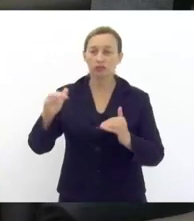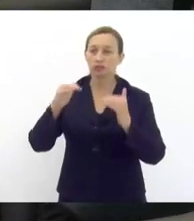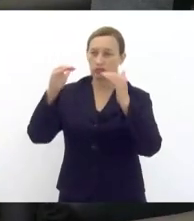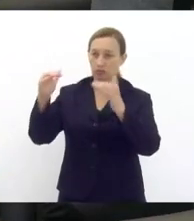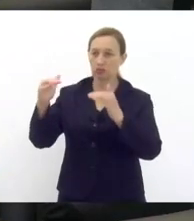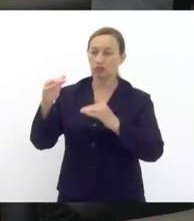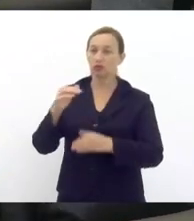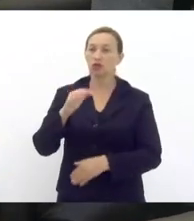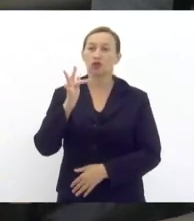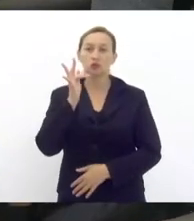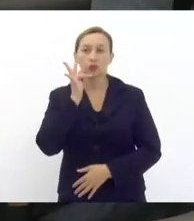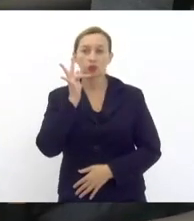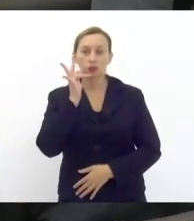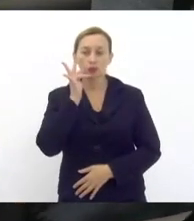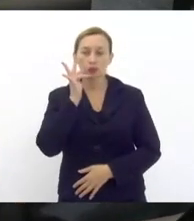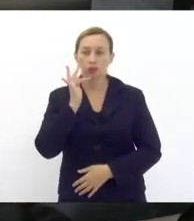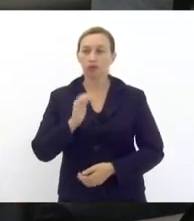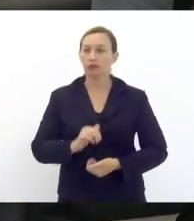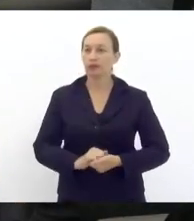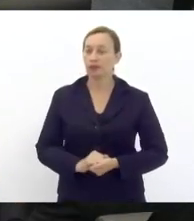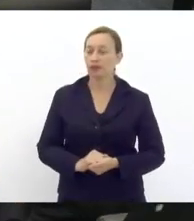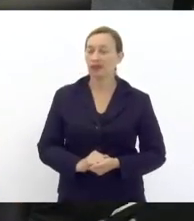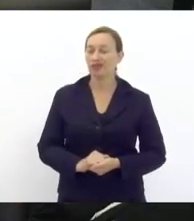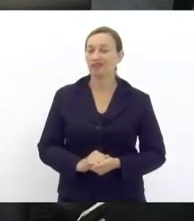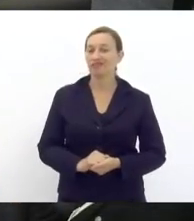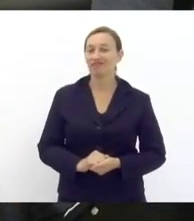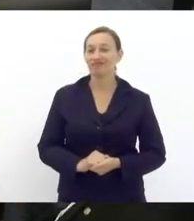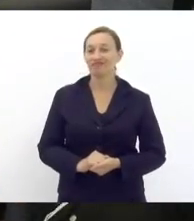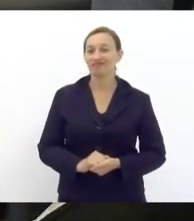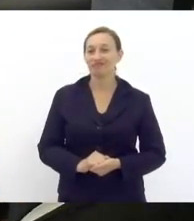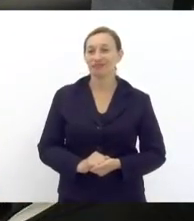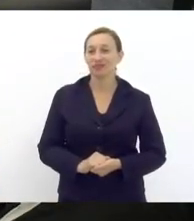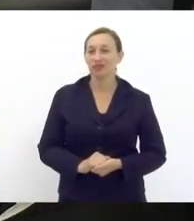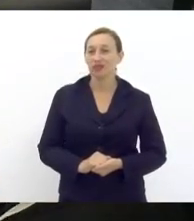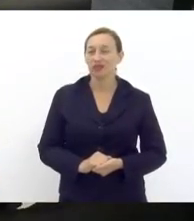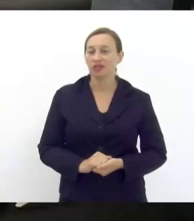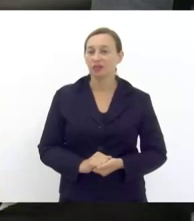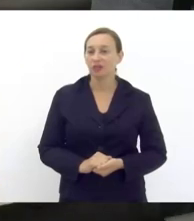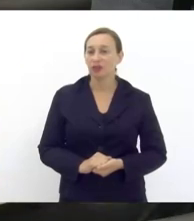deputado Jorge não vai parar de quebrar Neto. O microfone, eu consigo discutir. Isso aí.